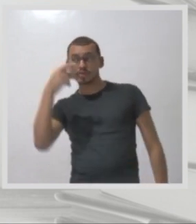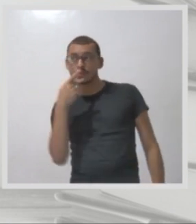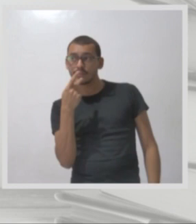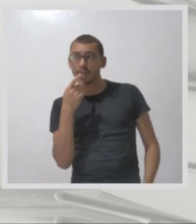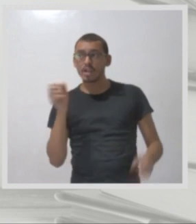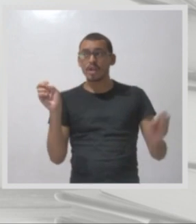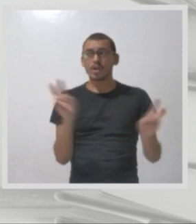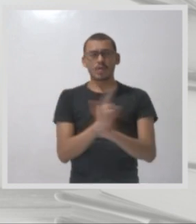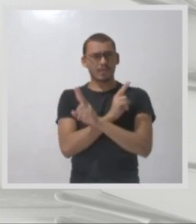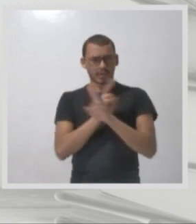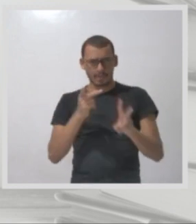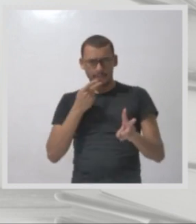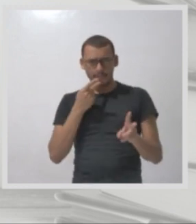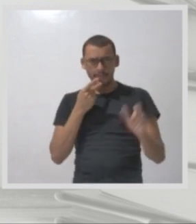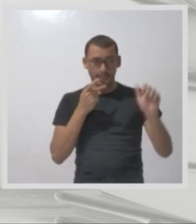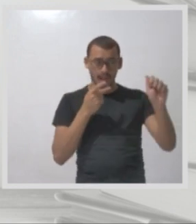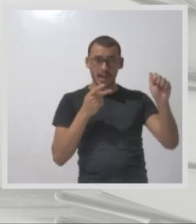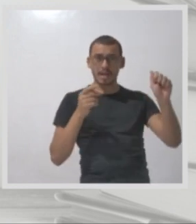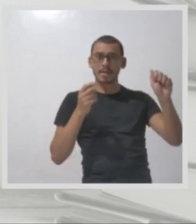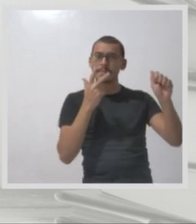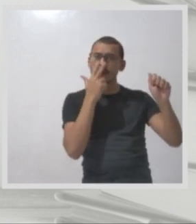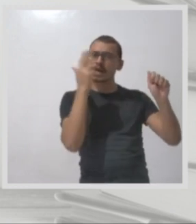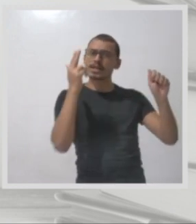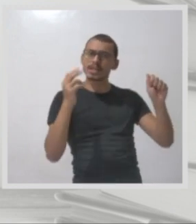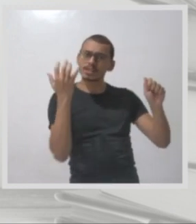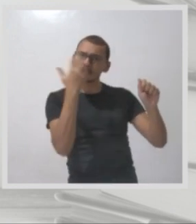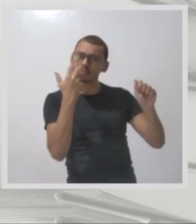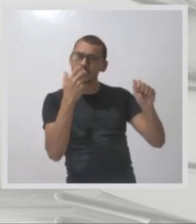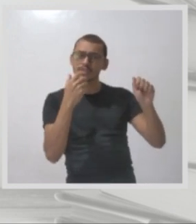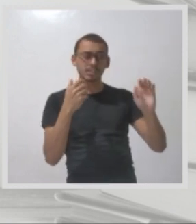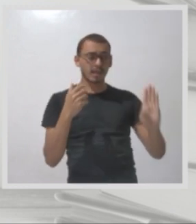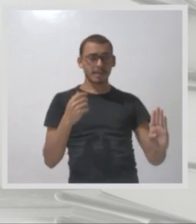parece música? Será que o autor diz que o vento